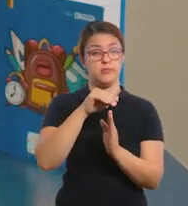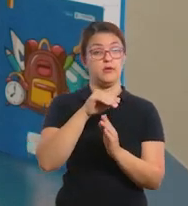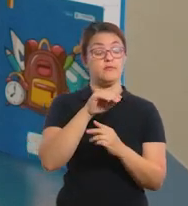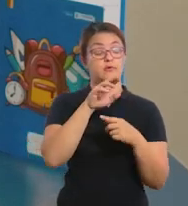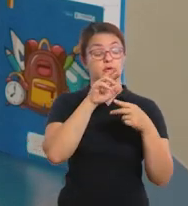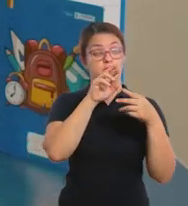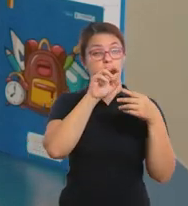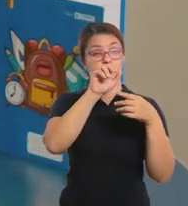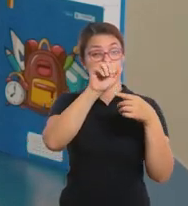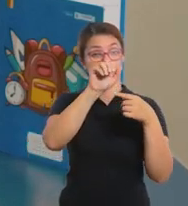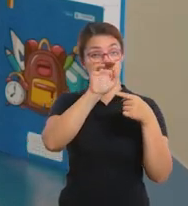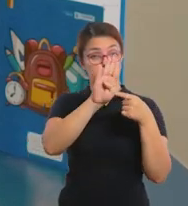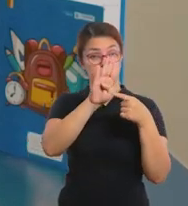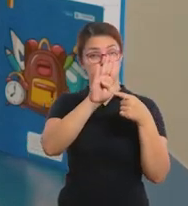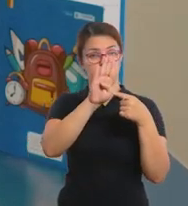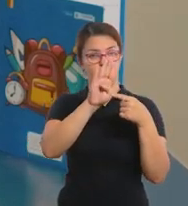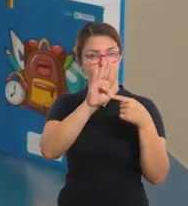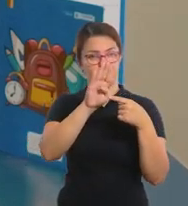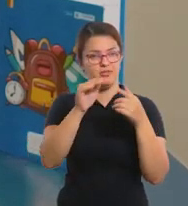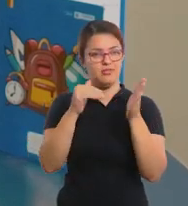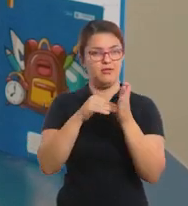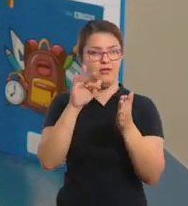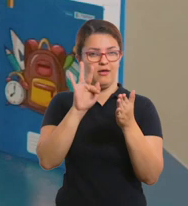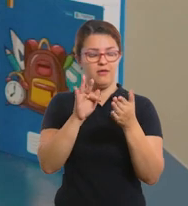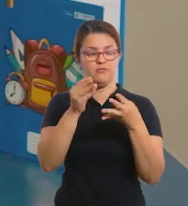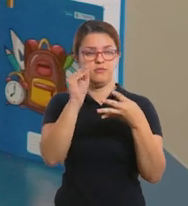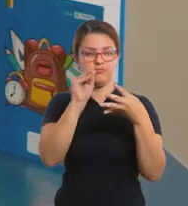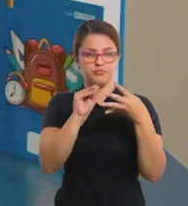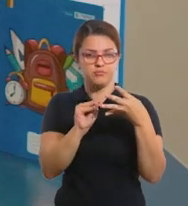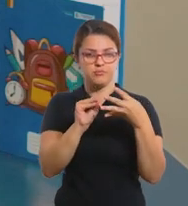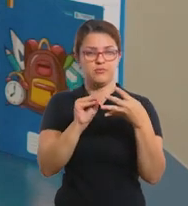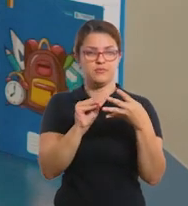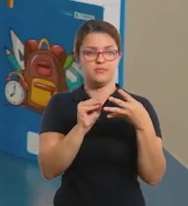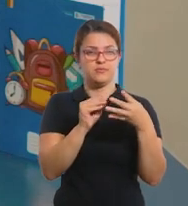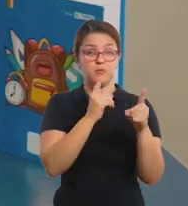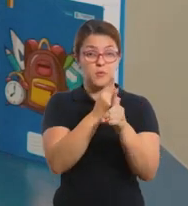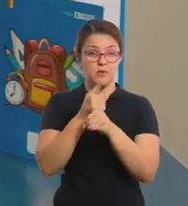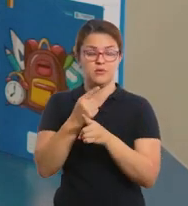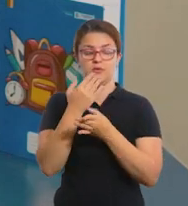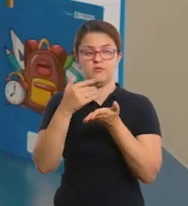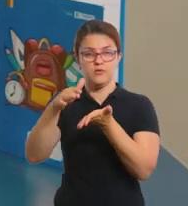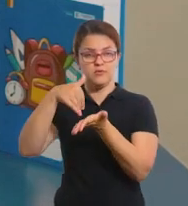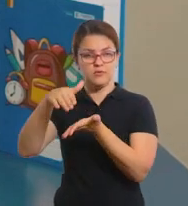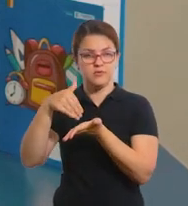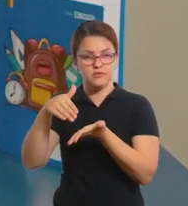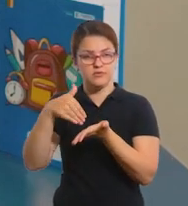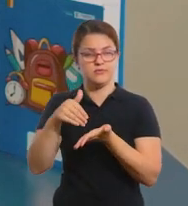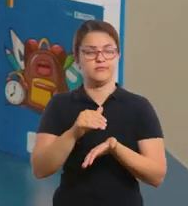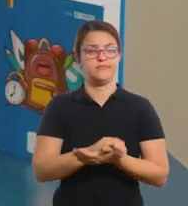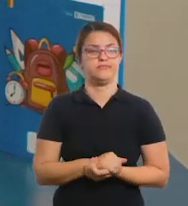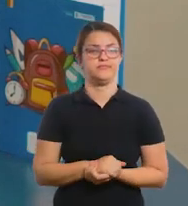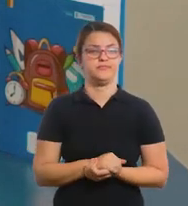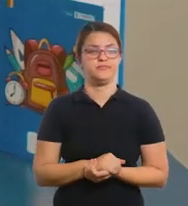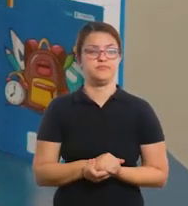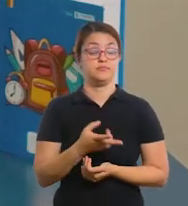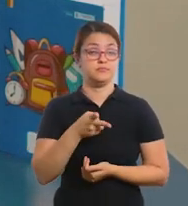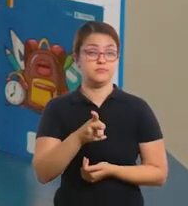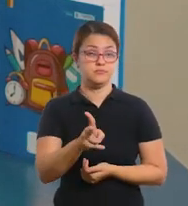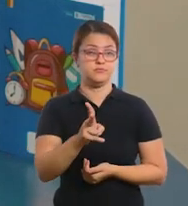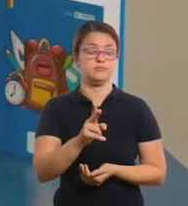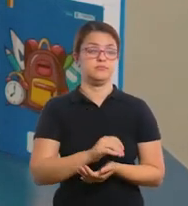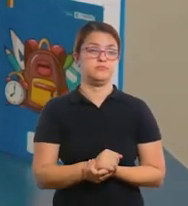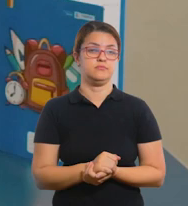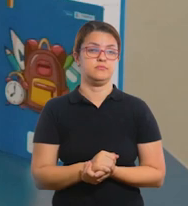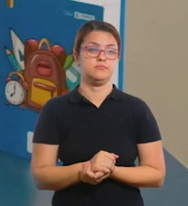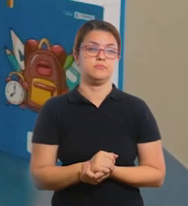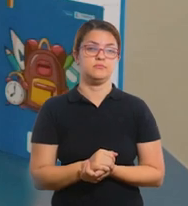f e pintando os resultados aqui onde estão esses números e na próxima atividade que a